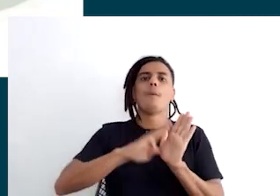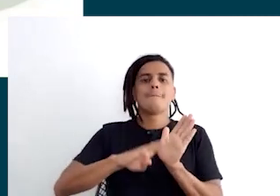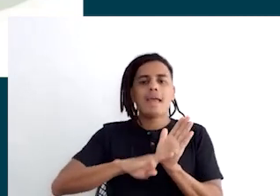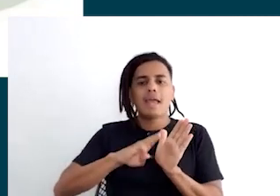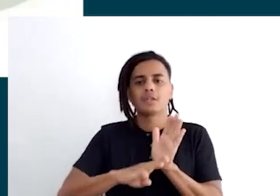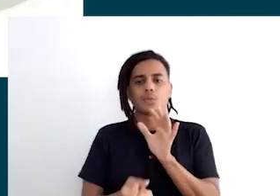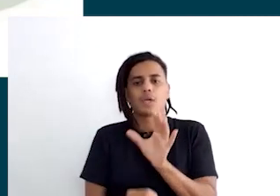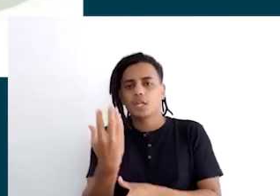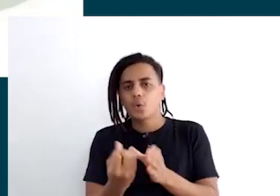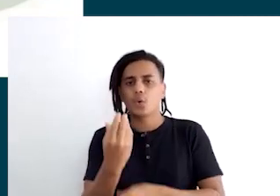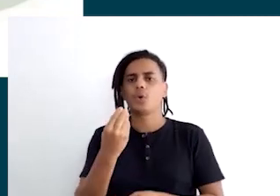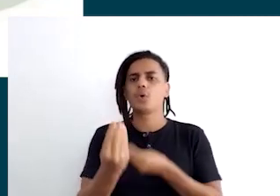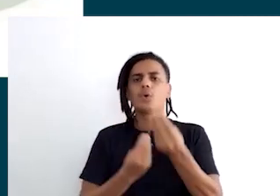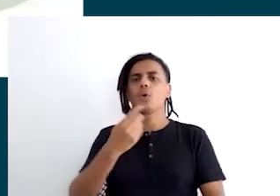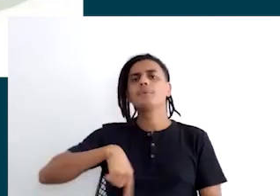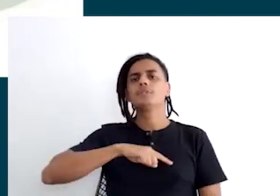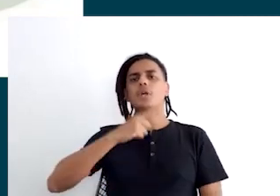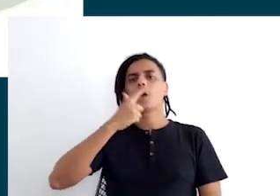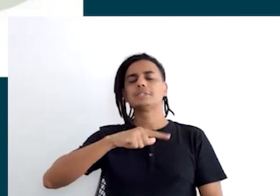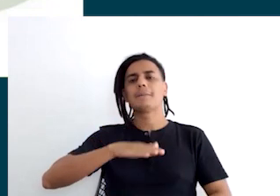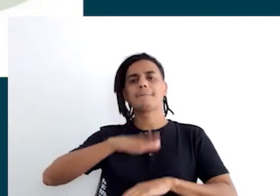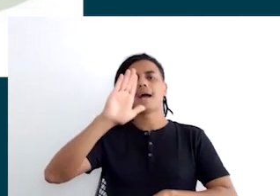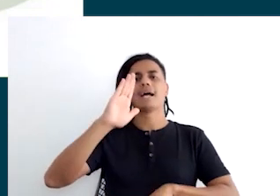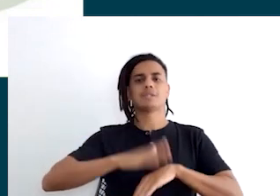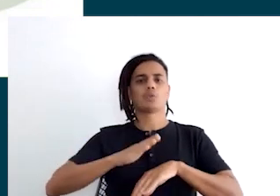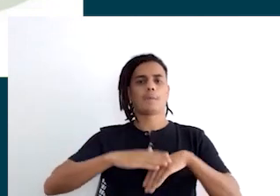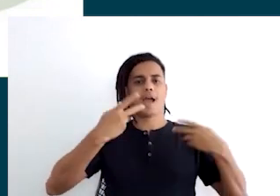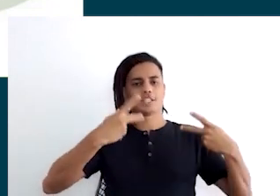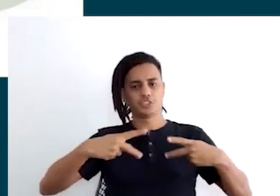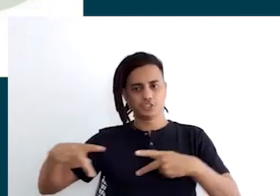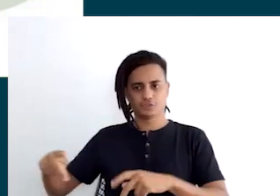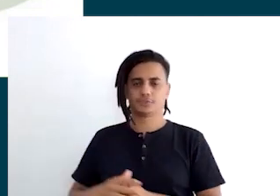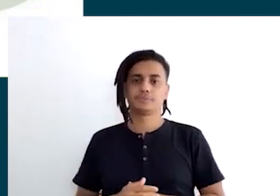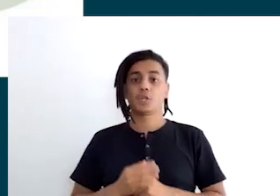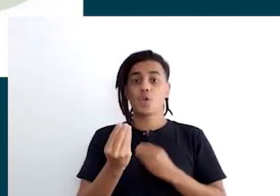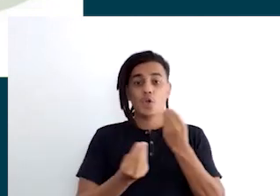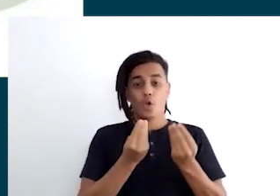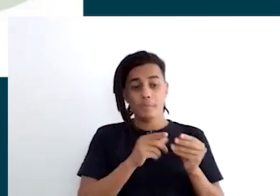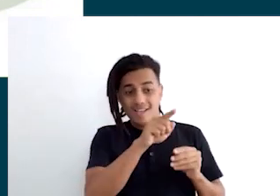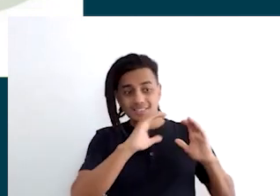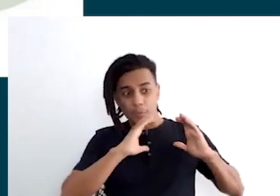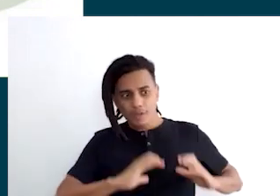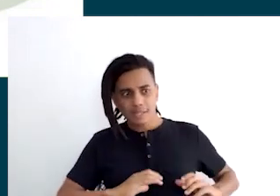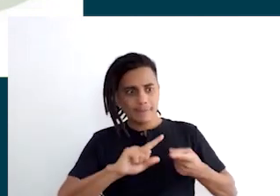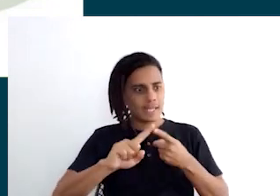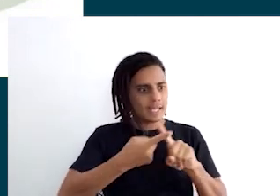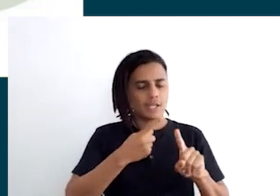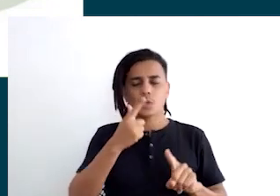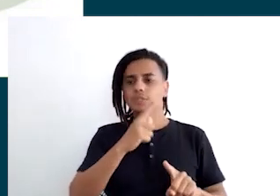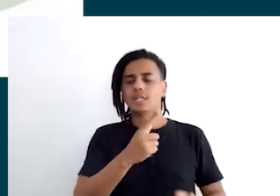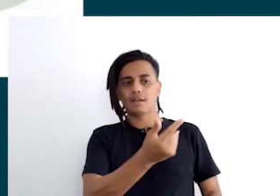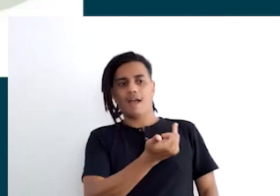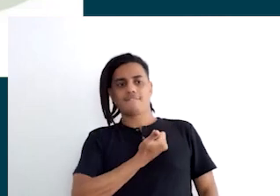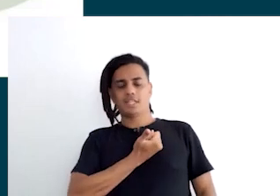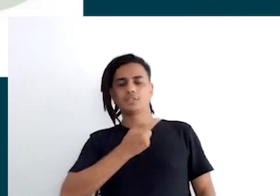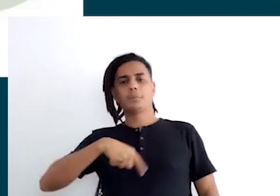criado, como é que a gente automatiza isso, como é que a gente monitora ativamente todo esse comportamento e recebe alarmes e toma ações perante